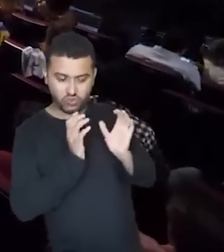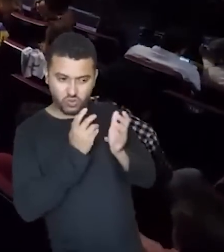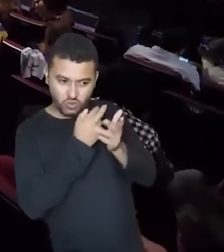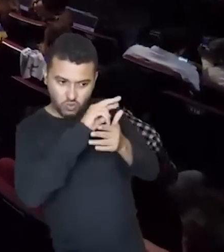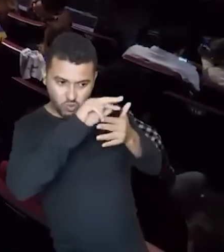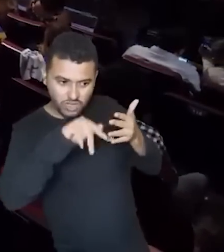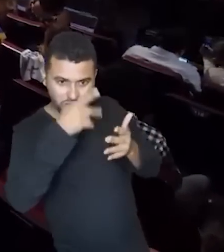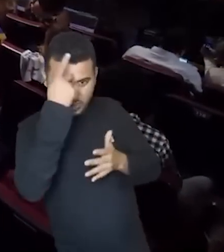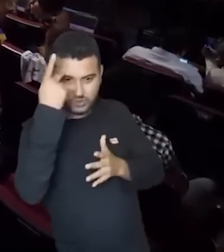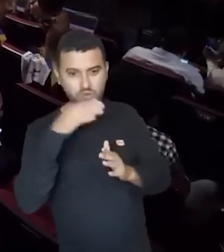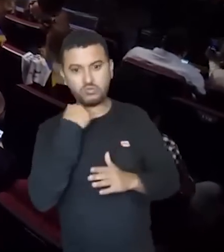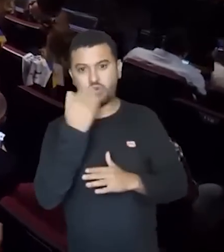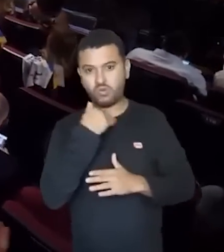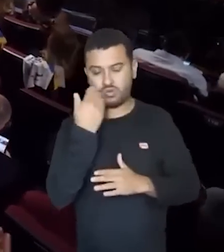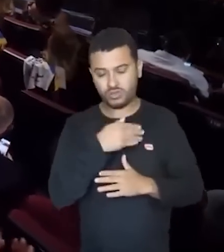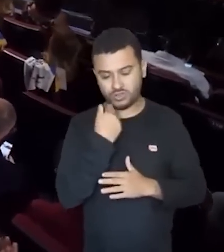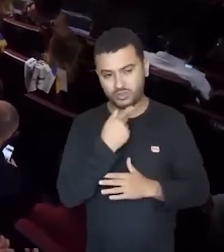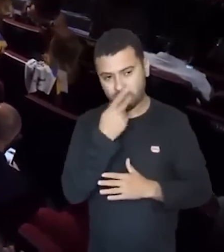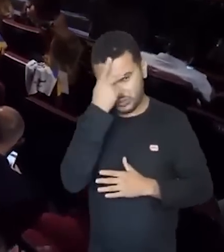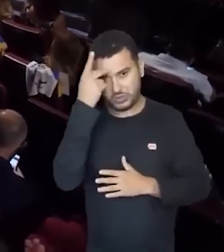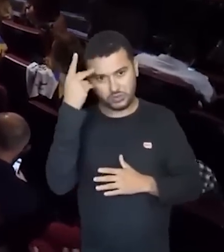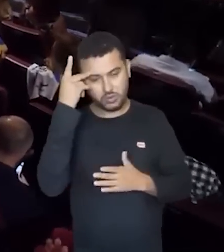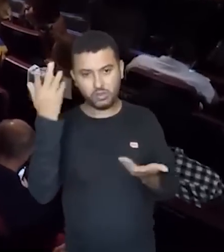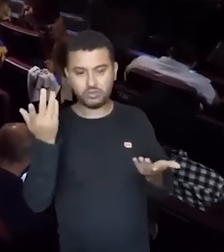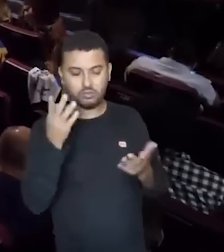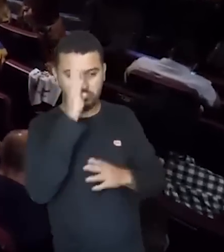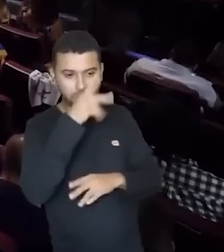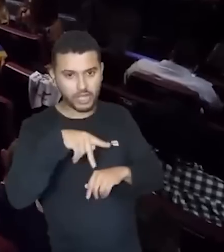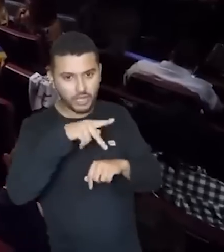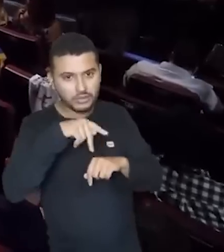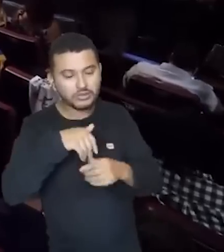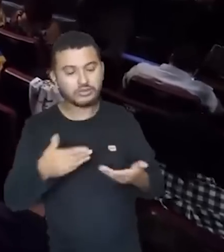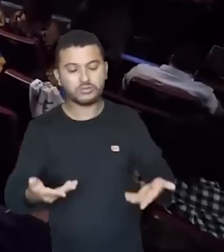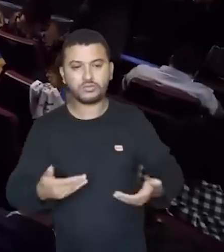morreram inocentes nesse país.